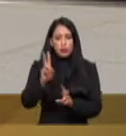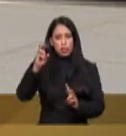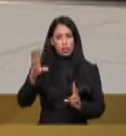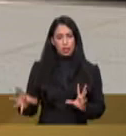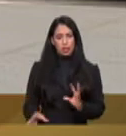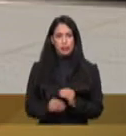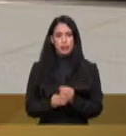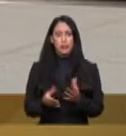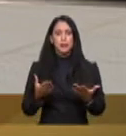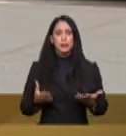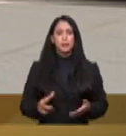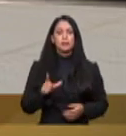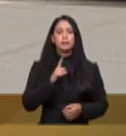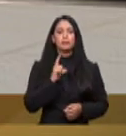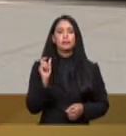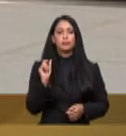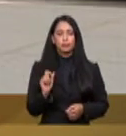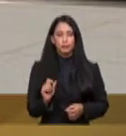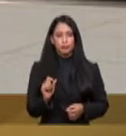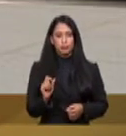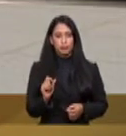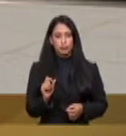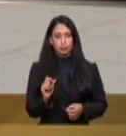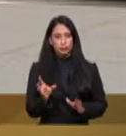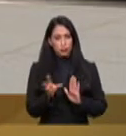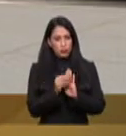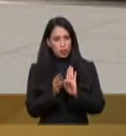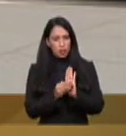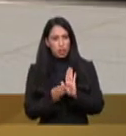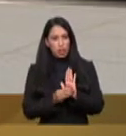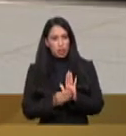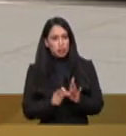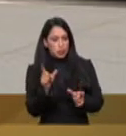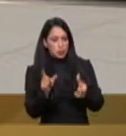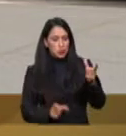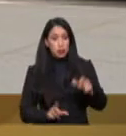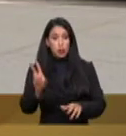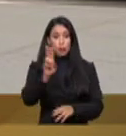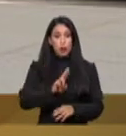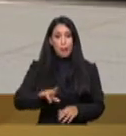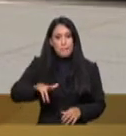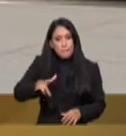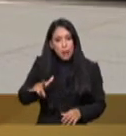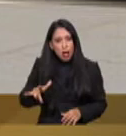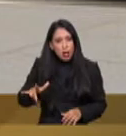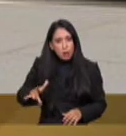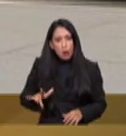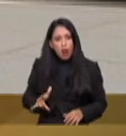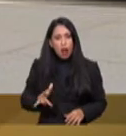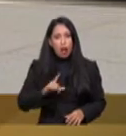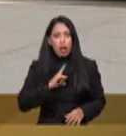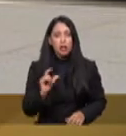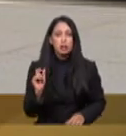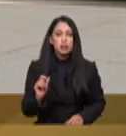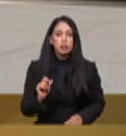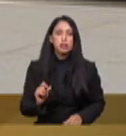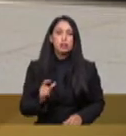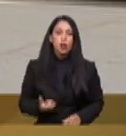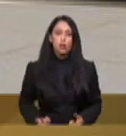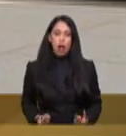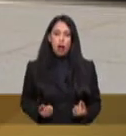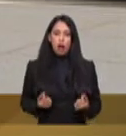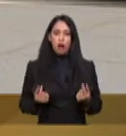aspas, que tem na utilização discriminada de dados pessoais dos usuários um elemento de manipulação e de